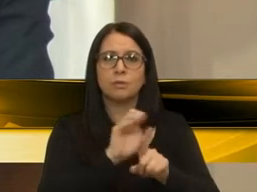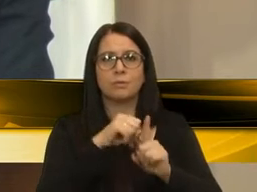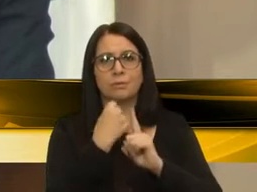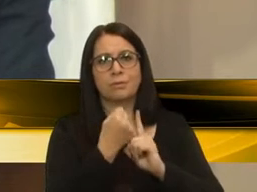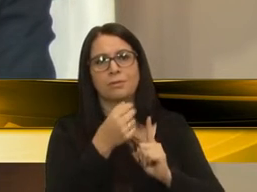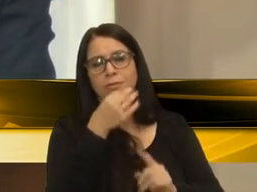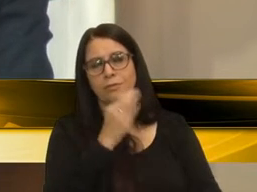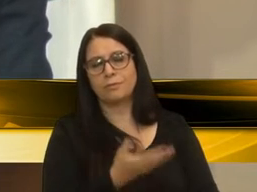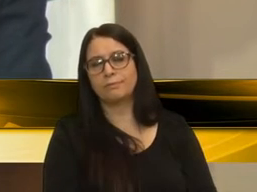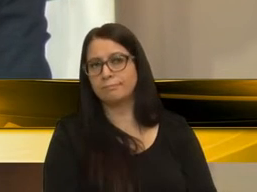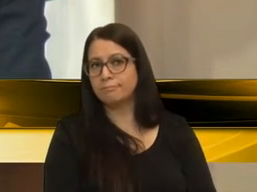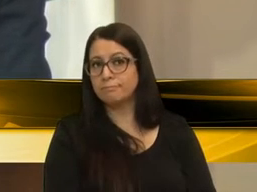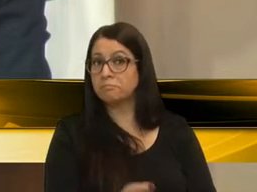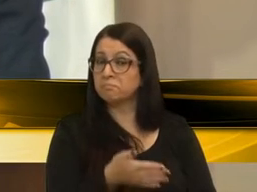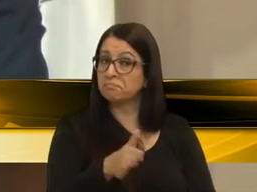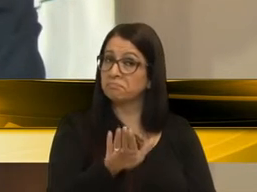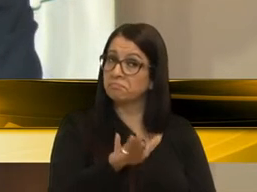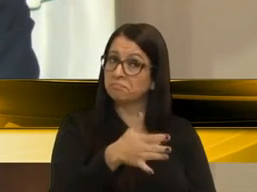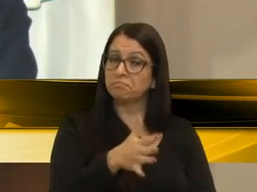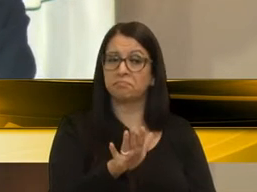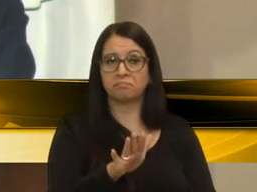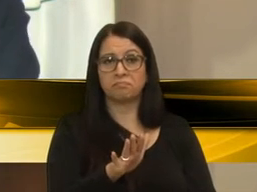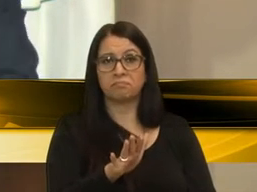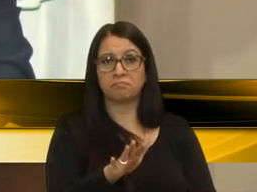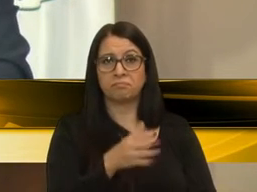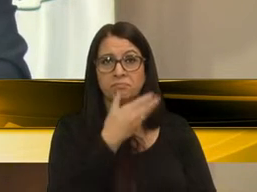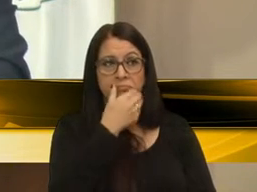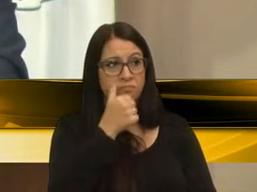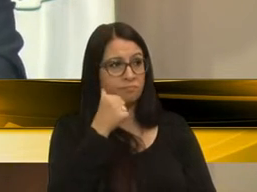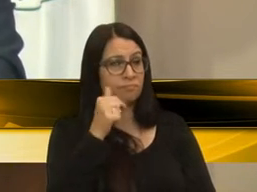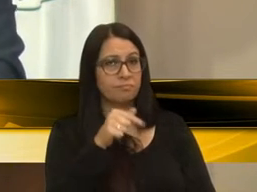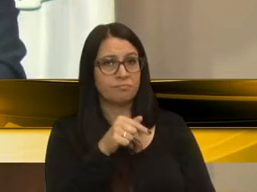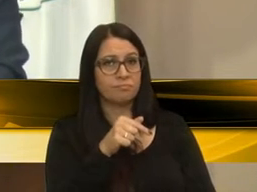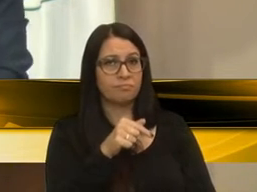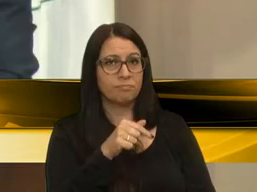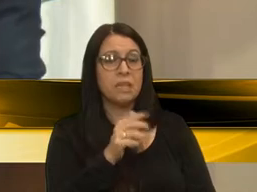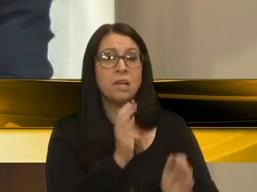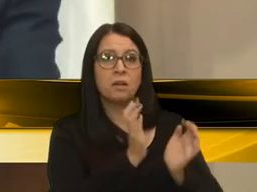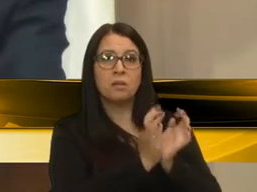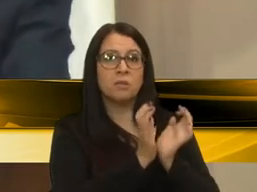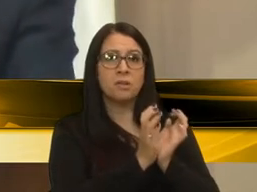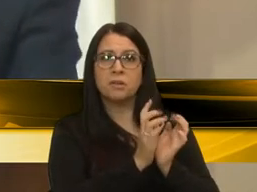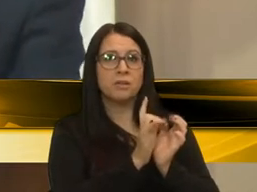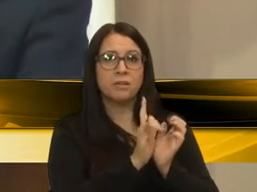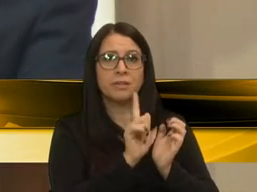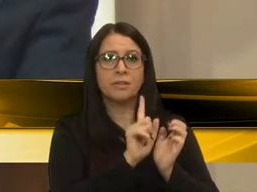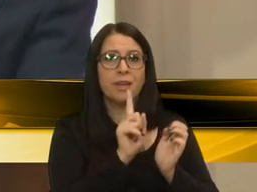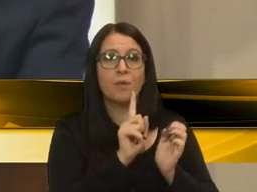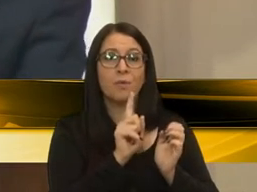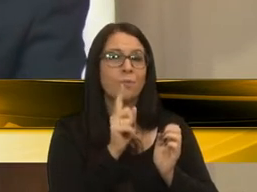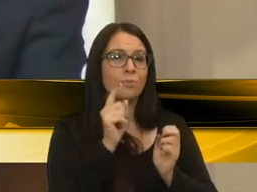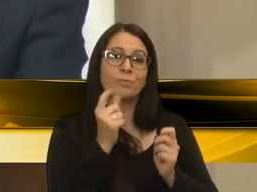do Sul. Talvez, senhoras e senhores, a PAI não dê voto.